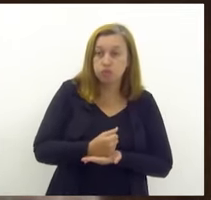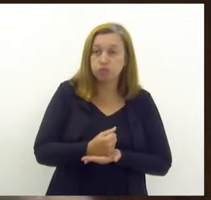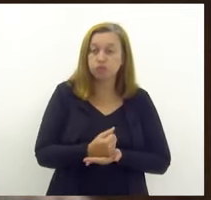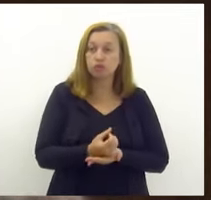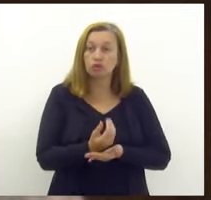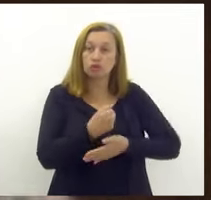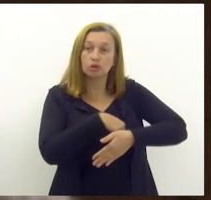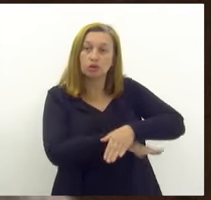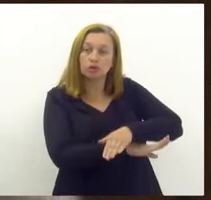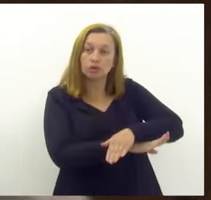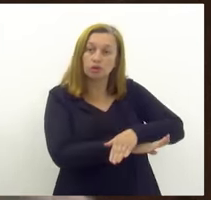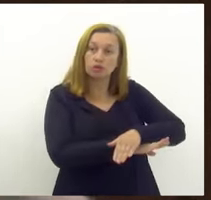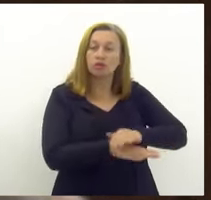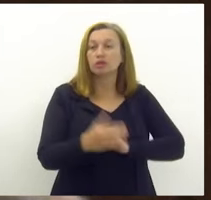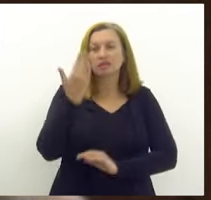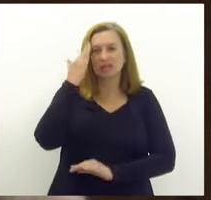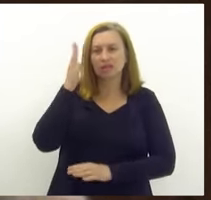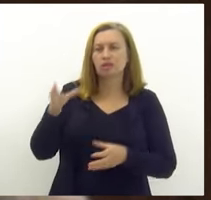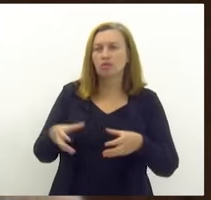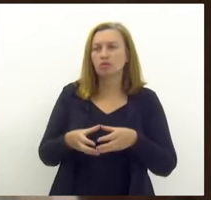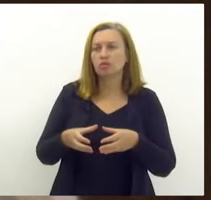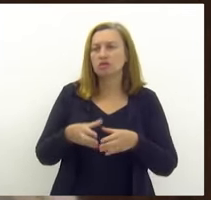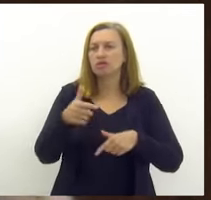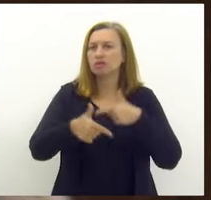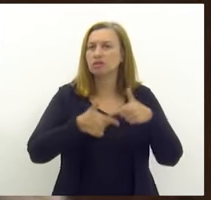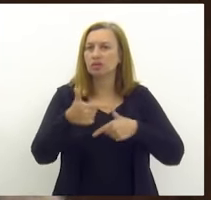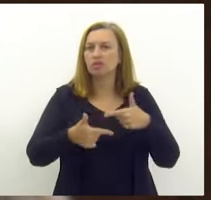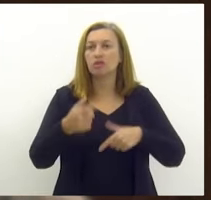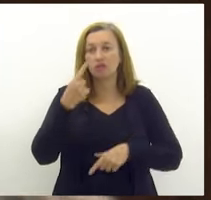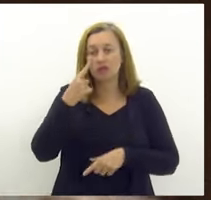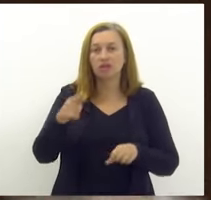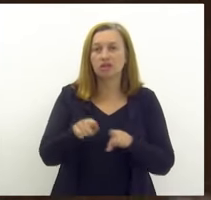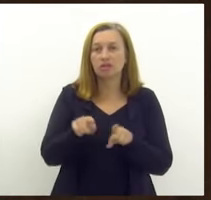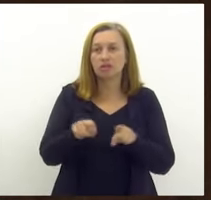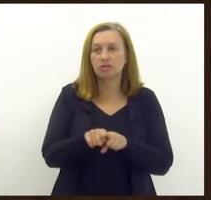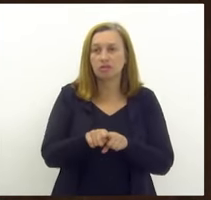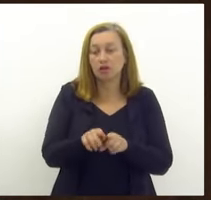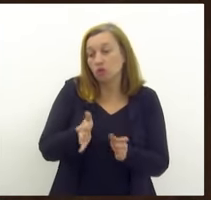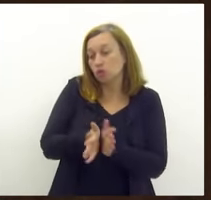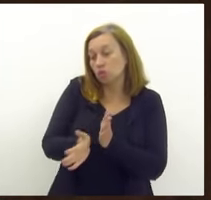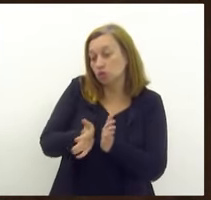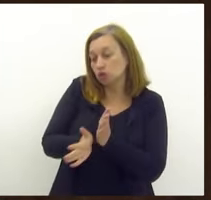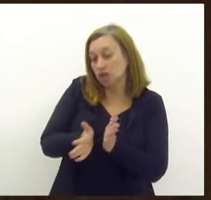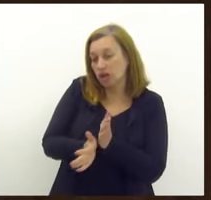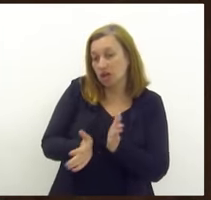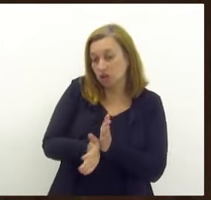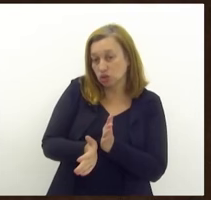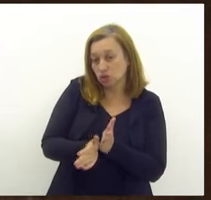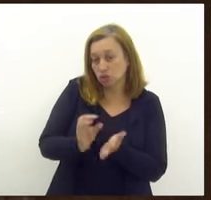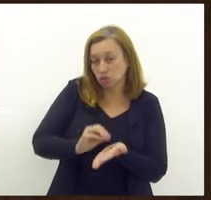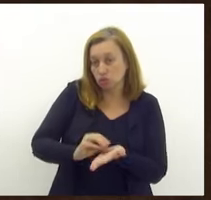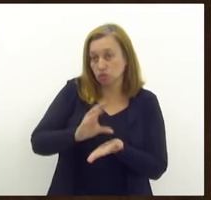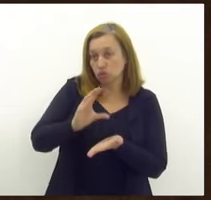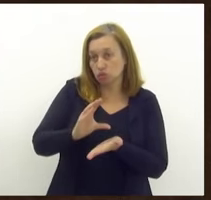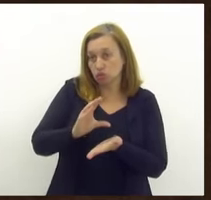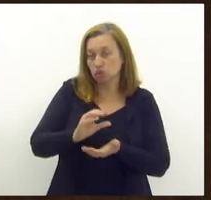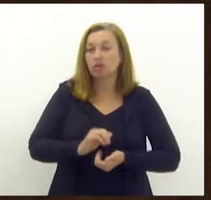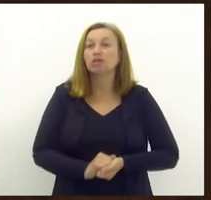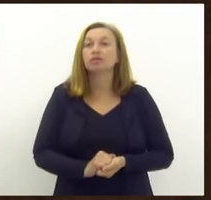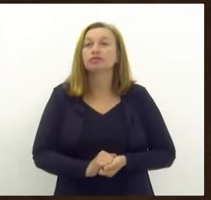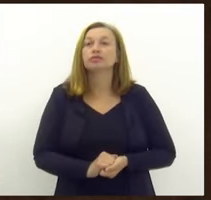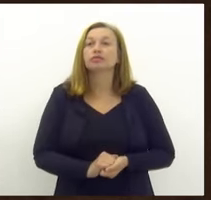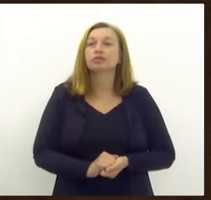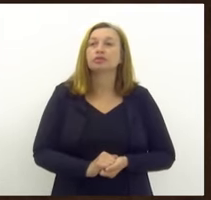nosso entendimento da comissão de trabalho prevendo também o aumento das despesas e flexibilizando o estatuto